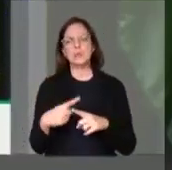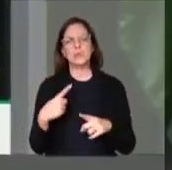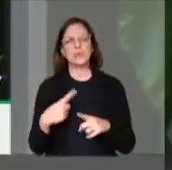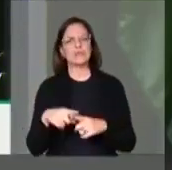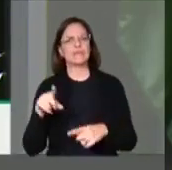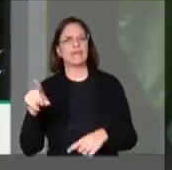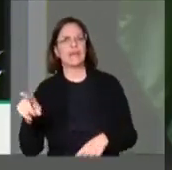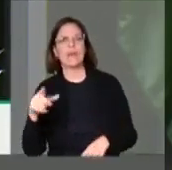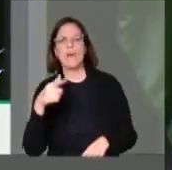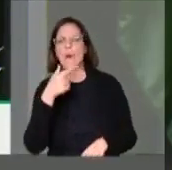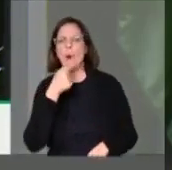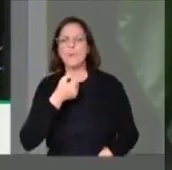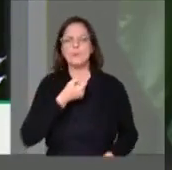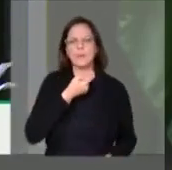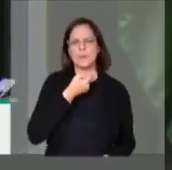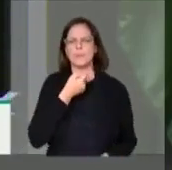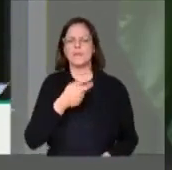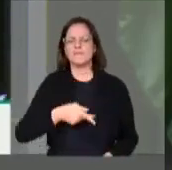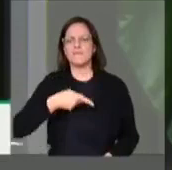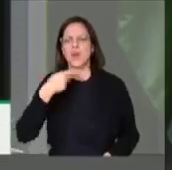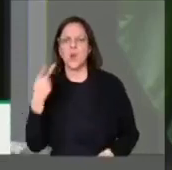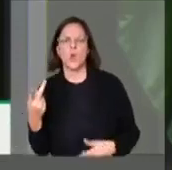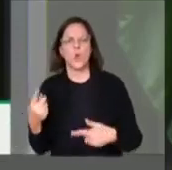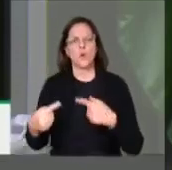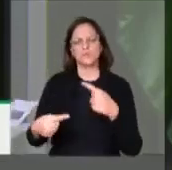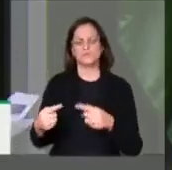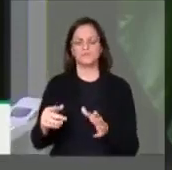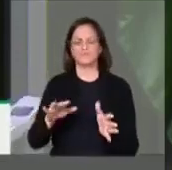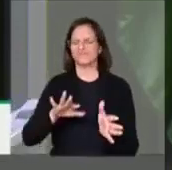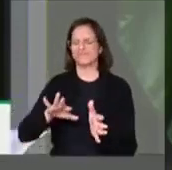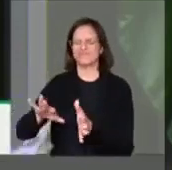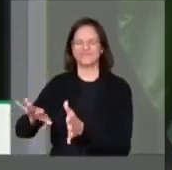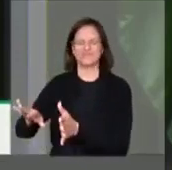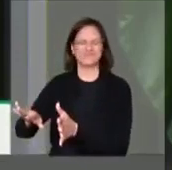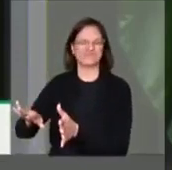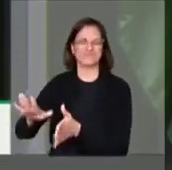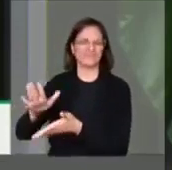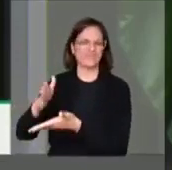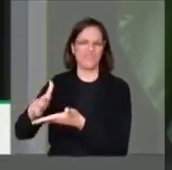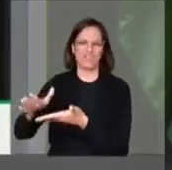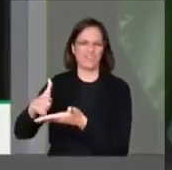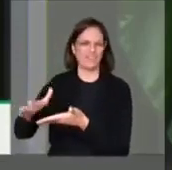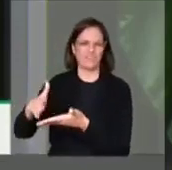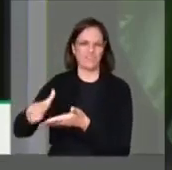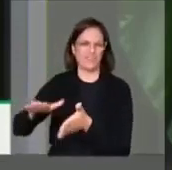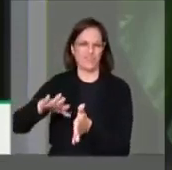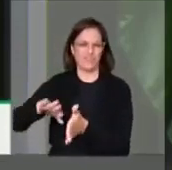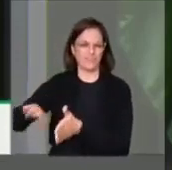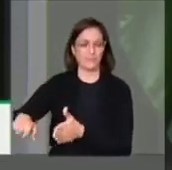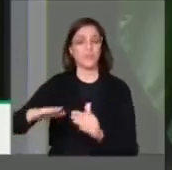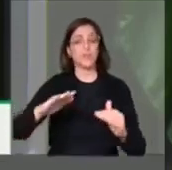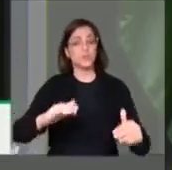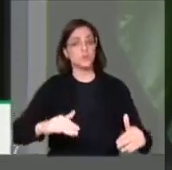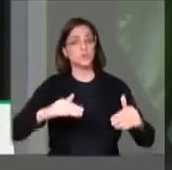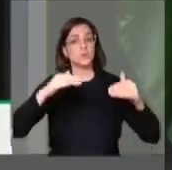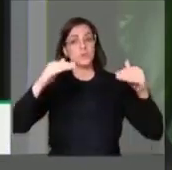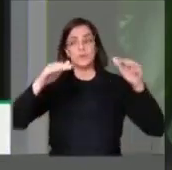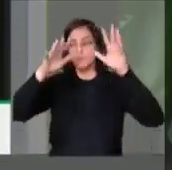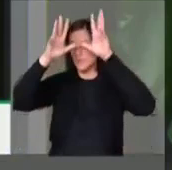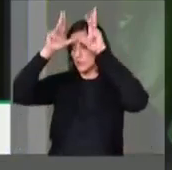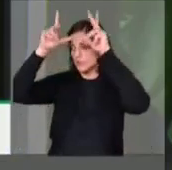Sardenberg. Ora, senhor presidente, não é nada disso. O Supremo Tribunal Federal,